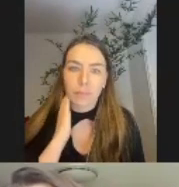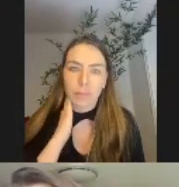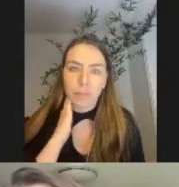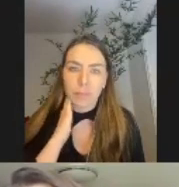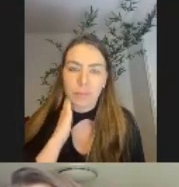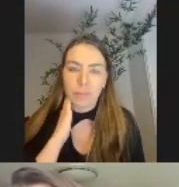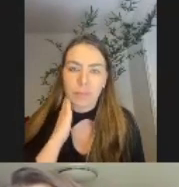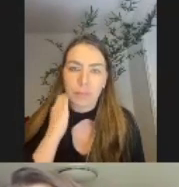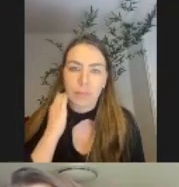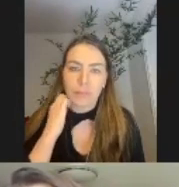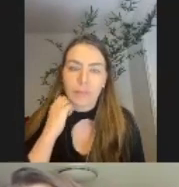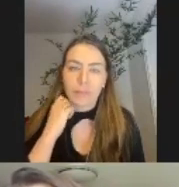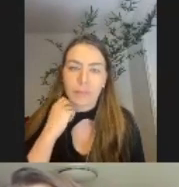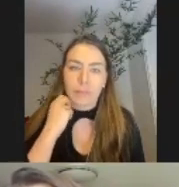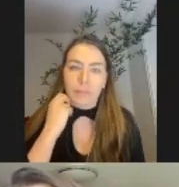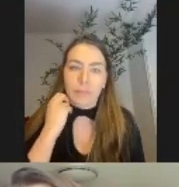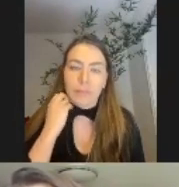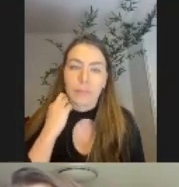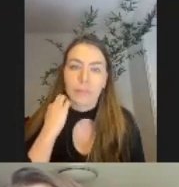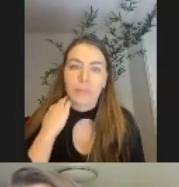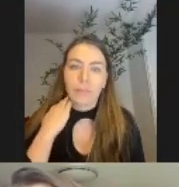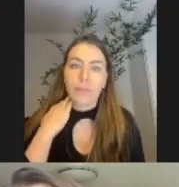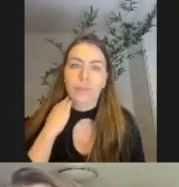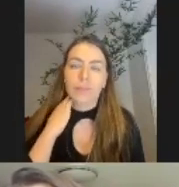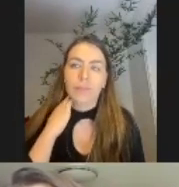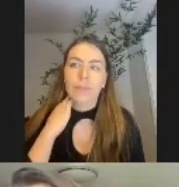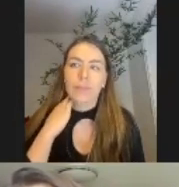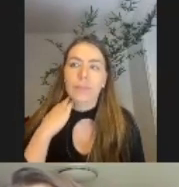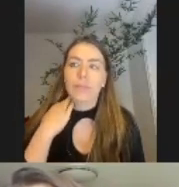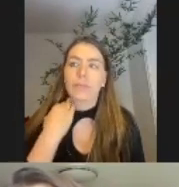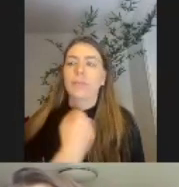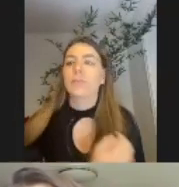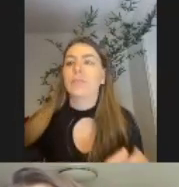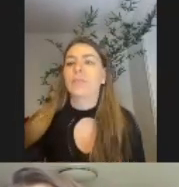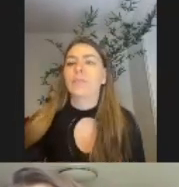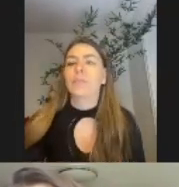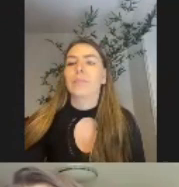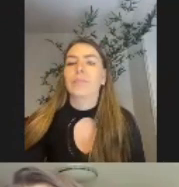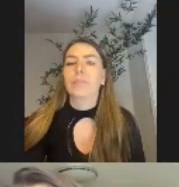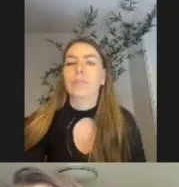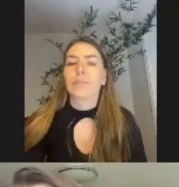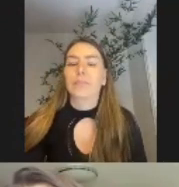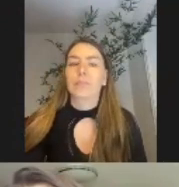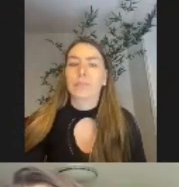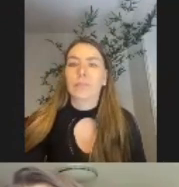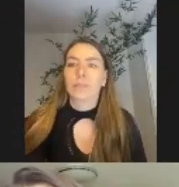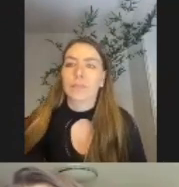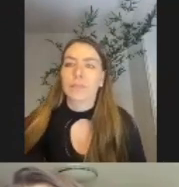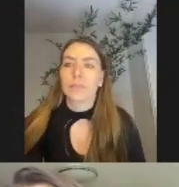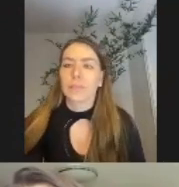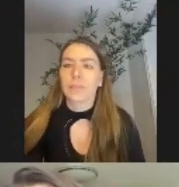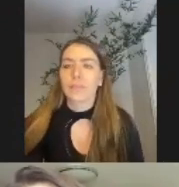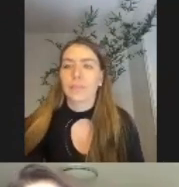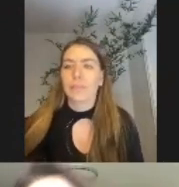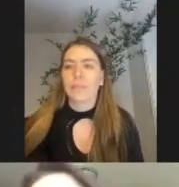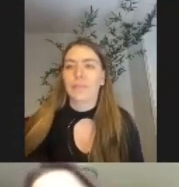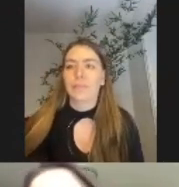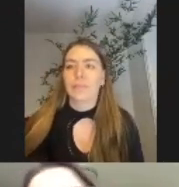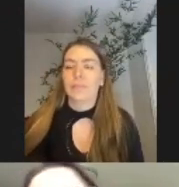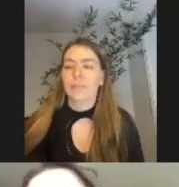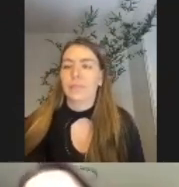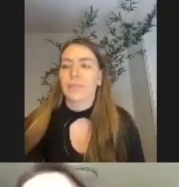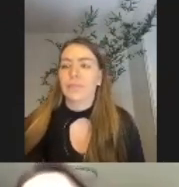E você também pode fazer um esquema assim, né? Tanto você pode fazer disso um hobby compartilhado, né? Que é o caminho que muita